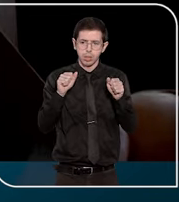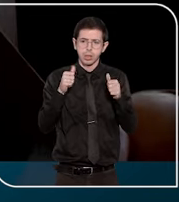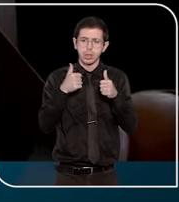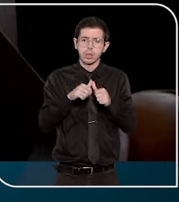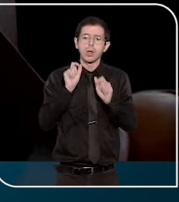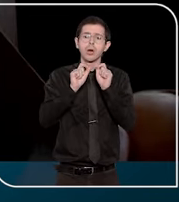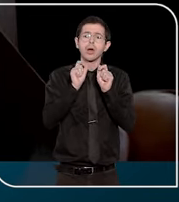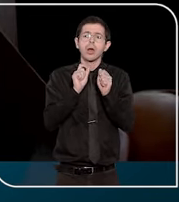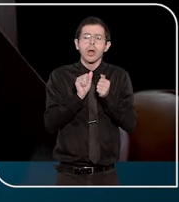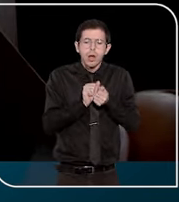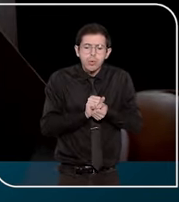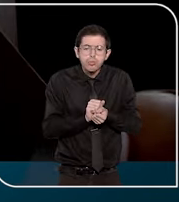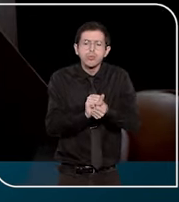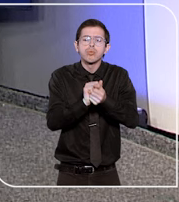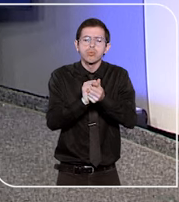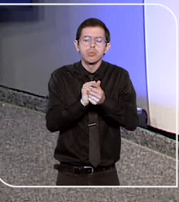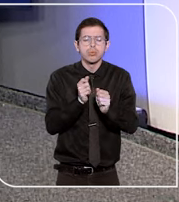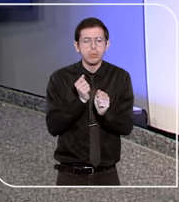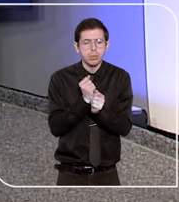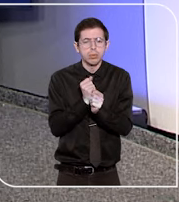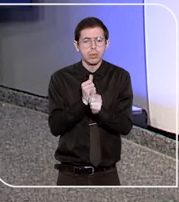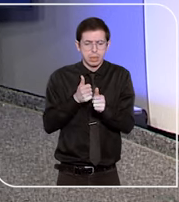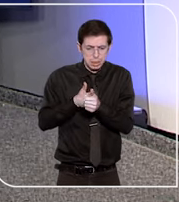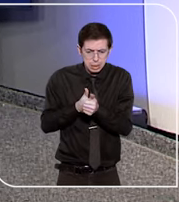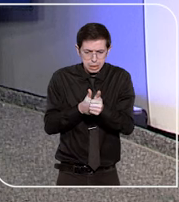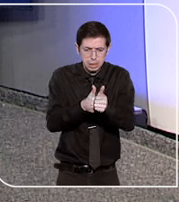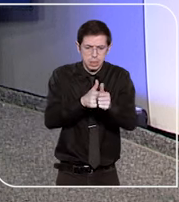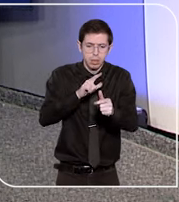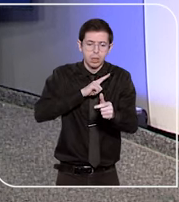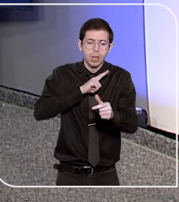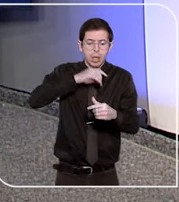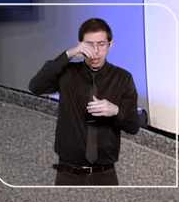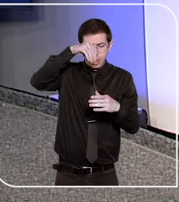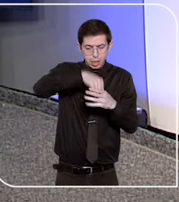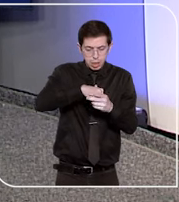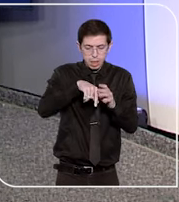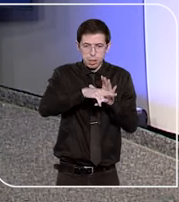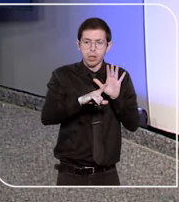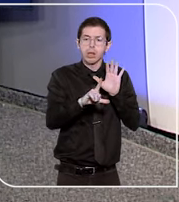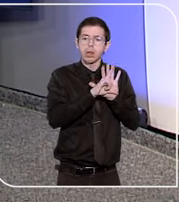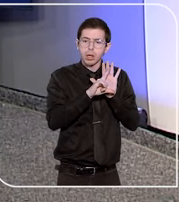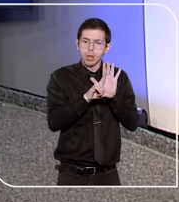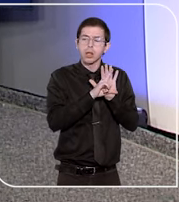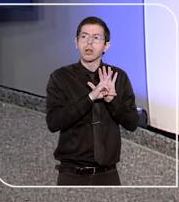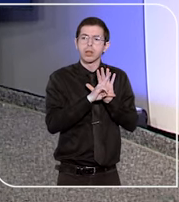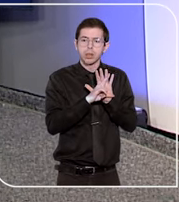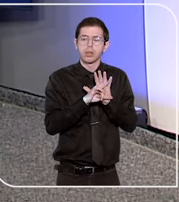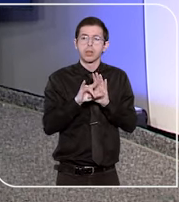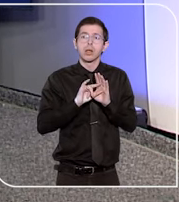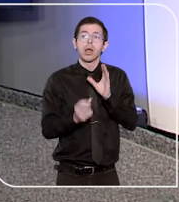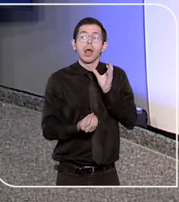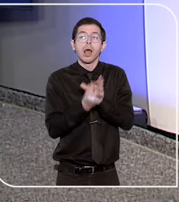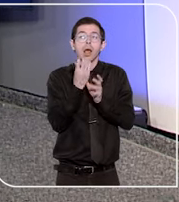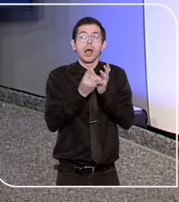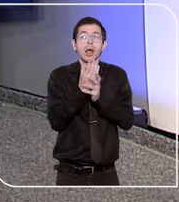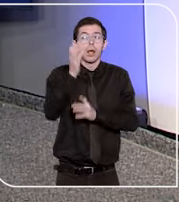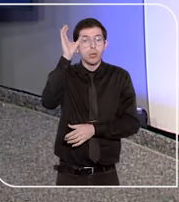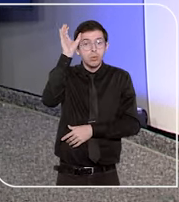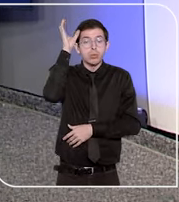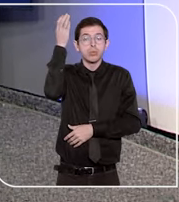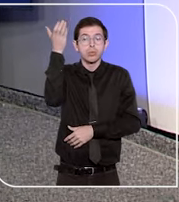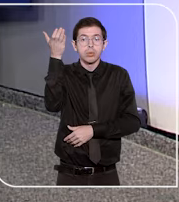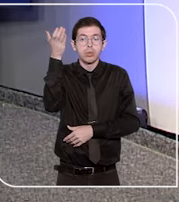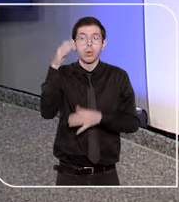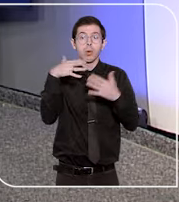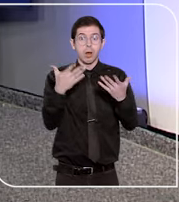vou repetir essa palavra, porque eu acho que é um bom conceito, ao que está disposto pelo legislador, criando as soluções, quando a